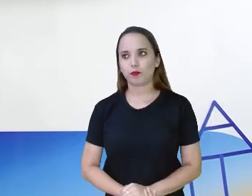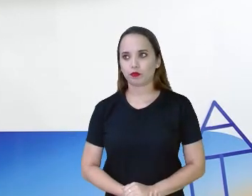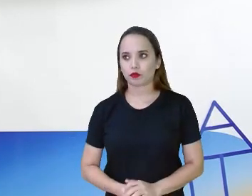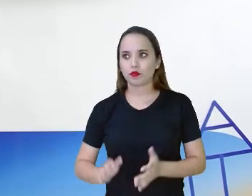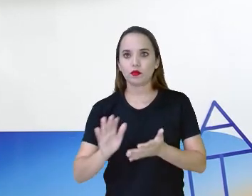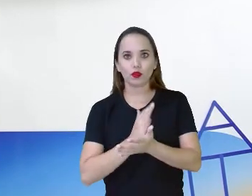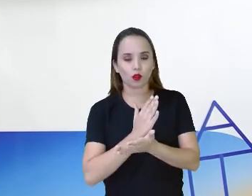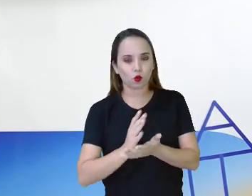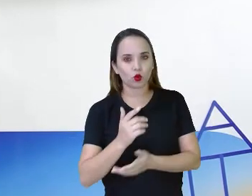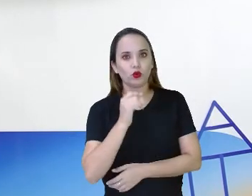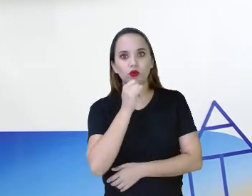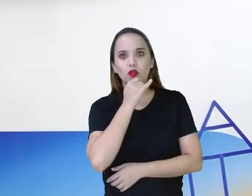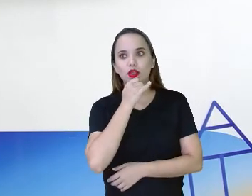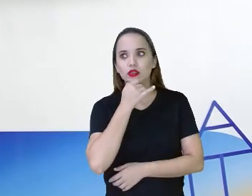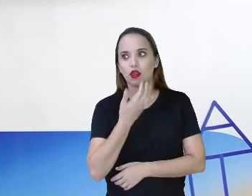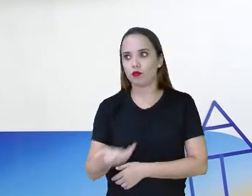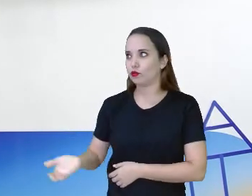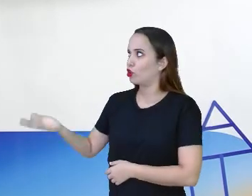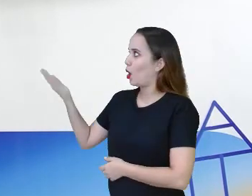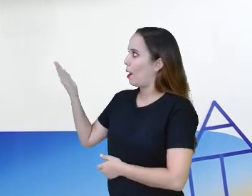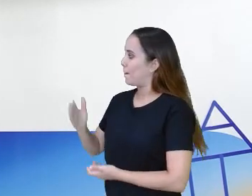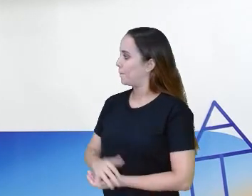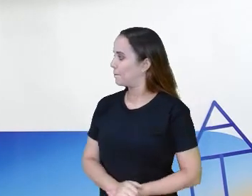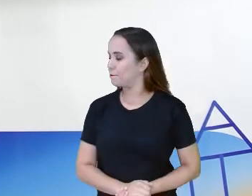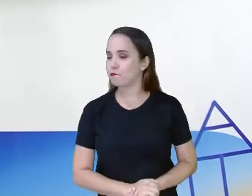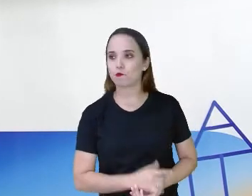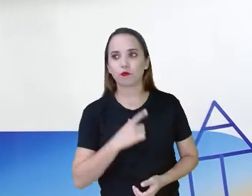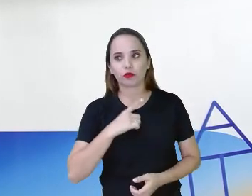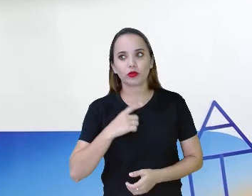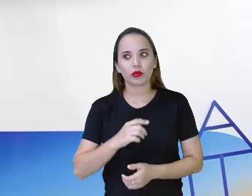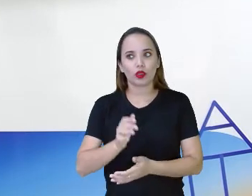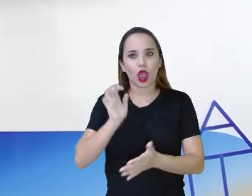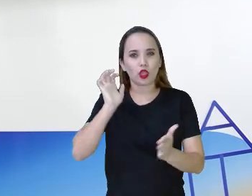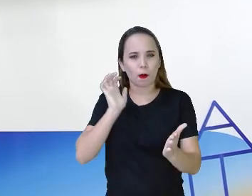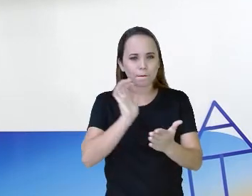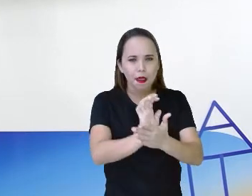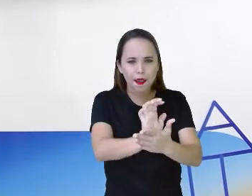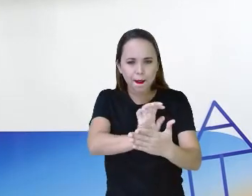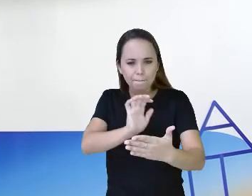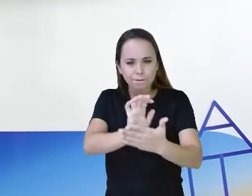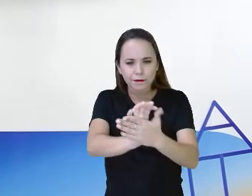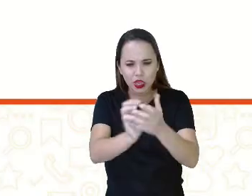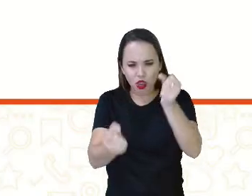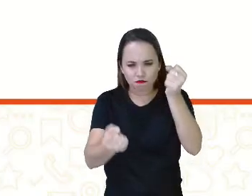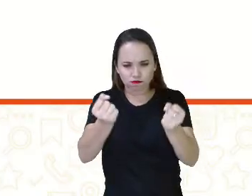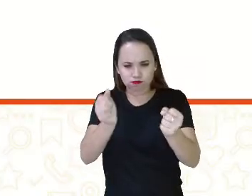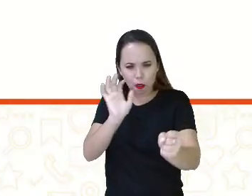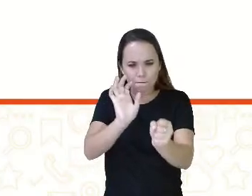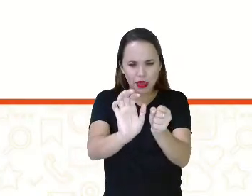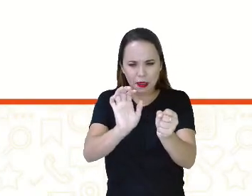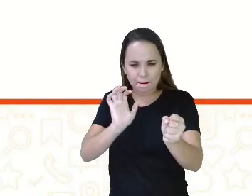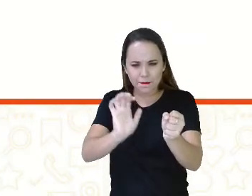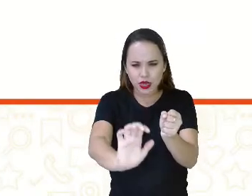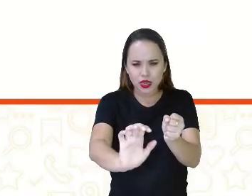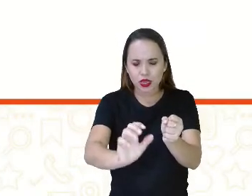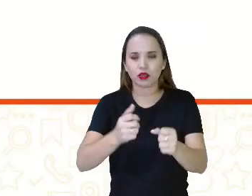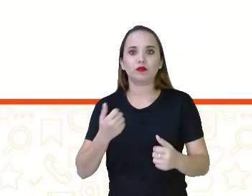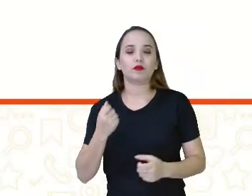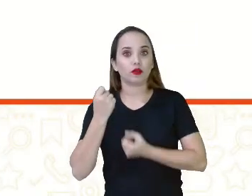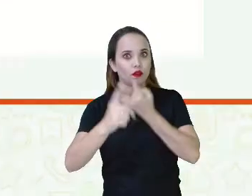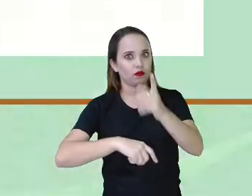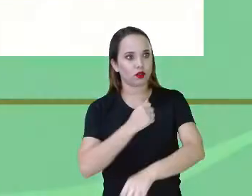Alguns exemplos também, trouxe outros exemplos. Está aí a buzina. Não é? Então, o estudante está atravessando a rua e